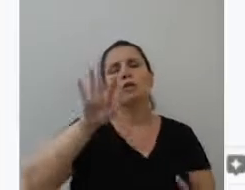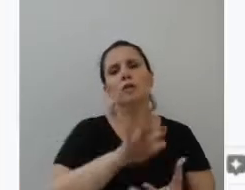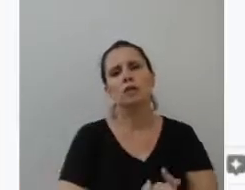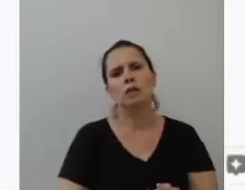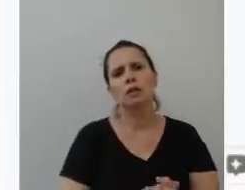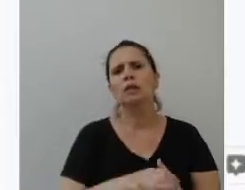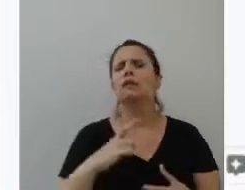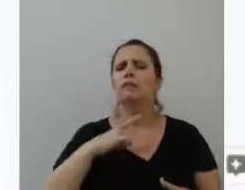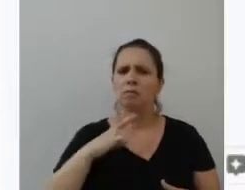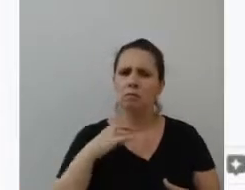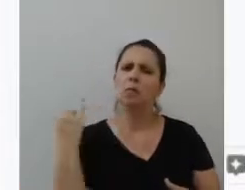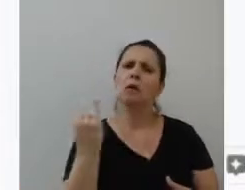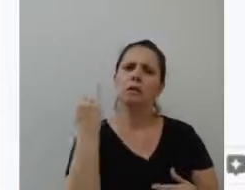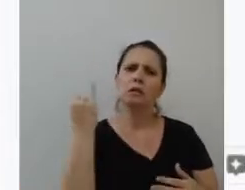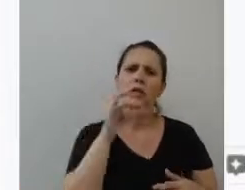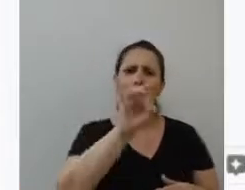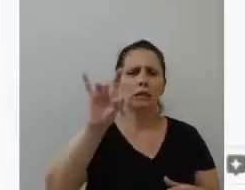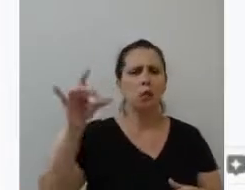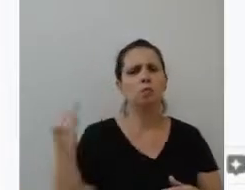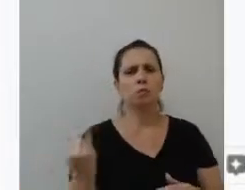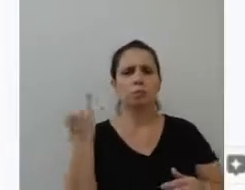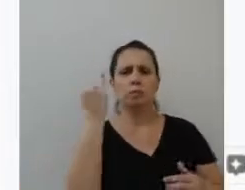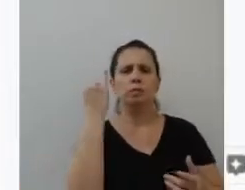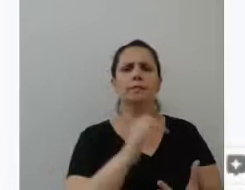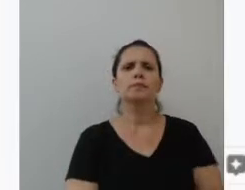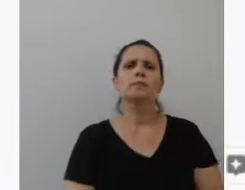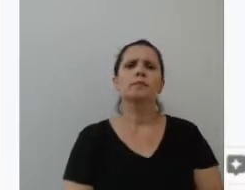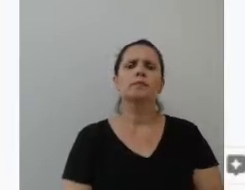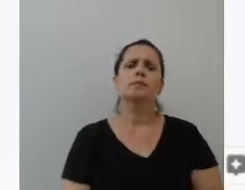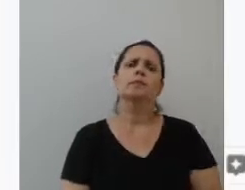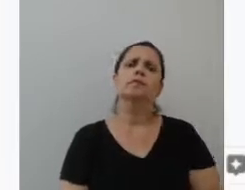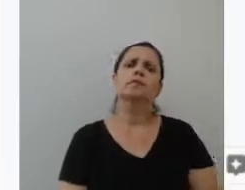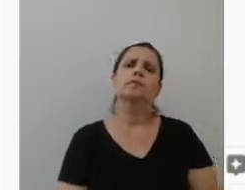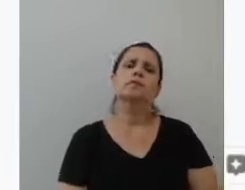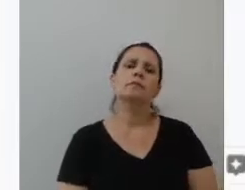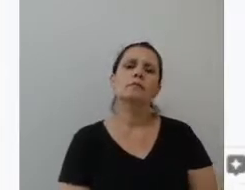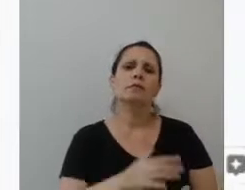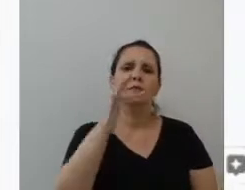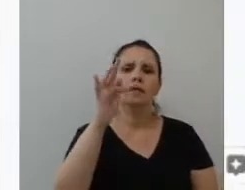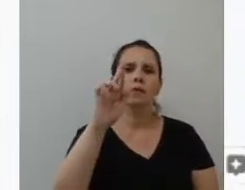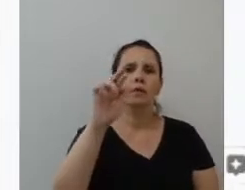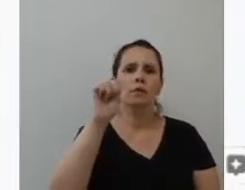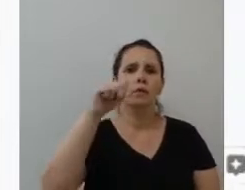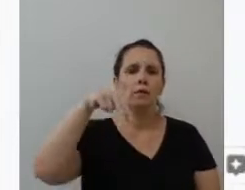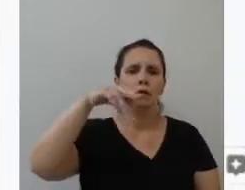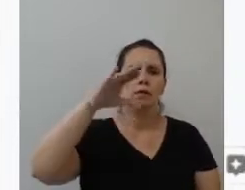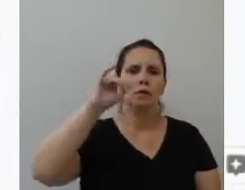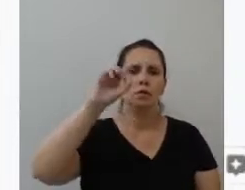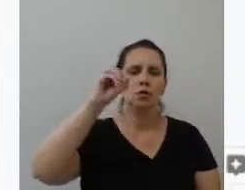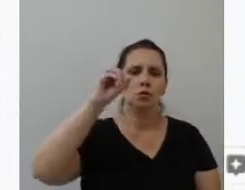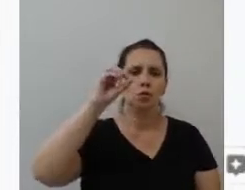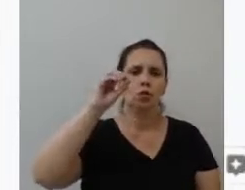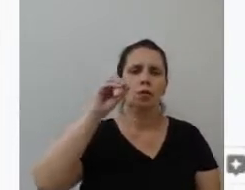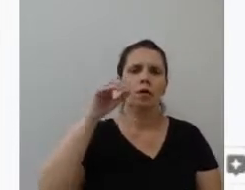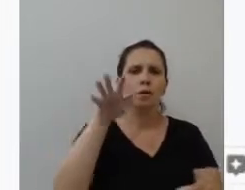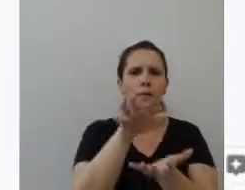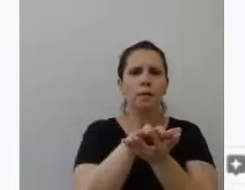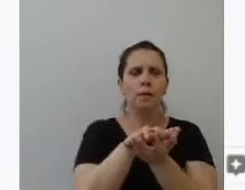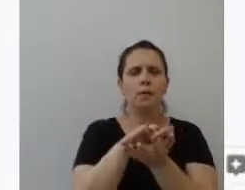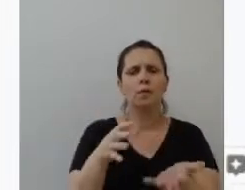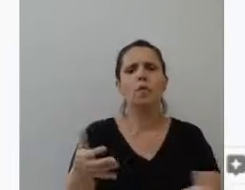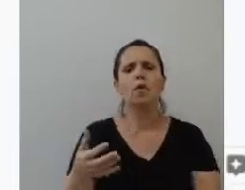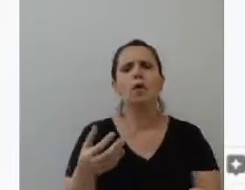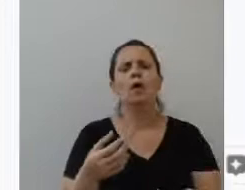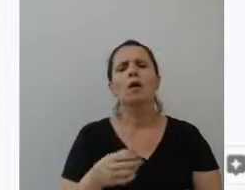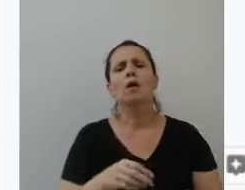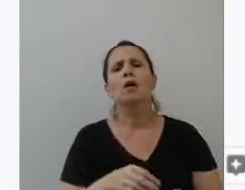teve sua contribuição muito significativa. Vou ler só mais duas, tá? Francisco Cosme, Dormentes, Pernambuco. Oi, Francisco! Como